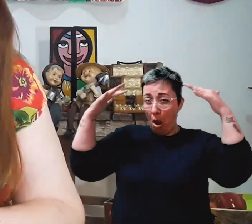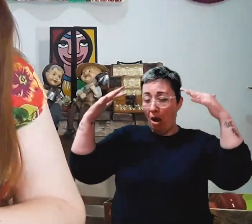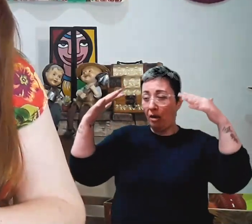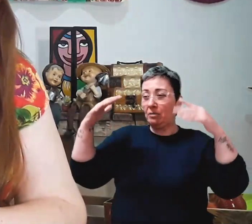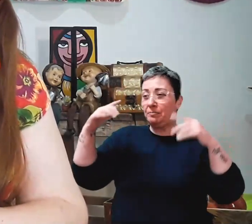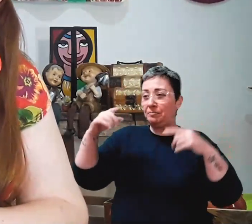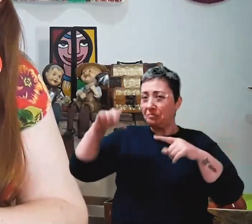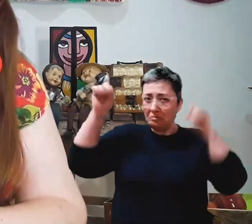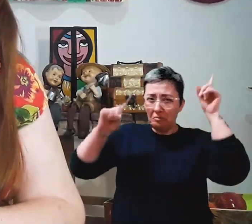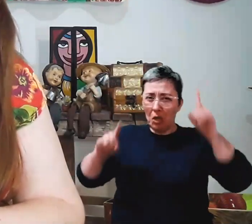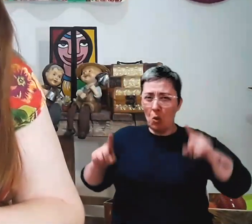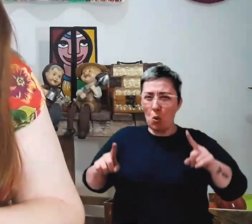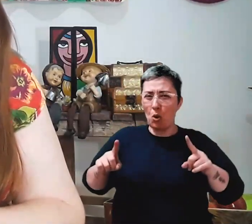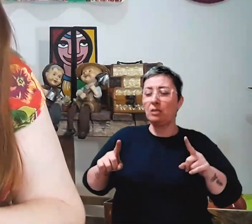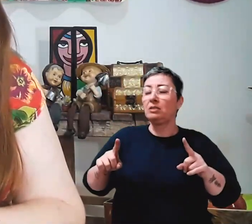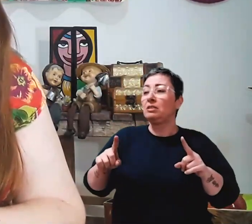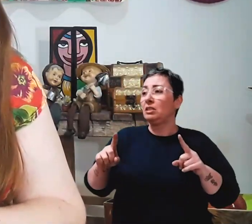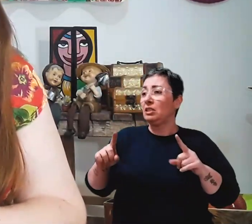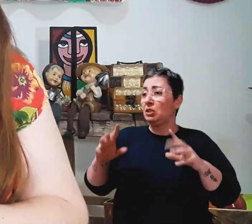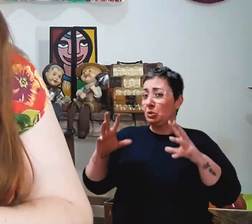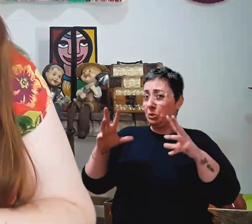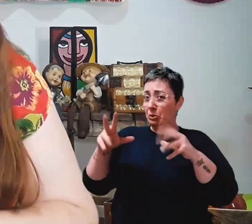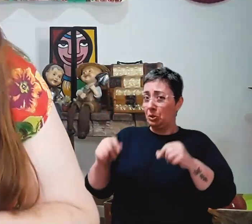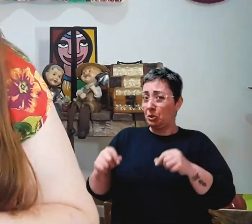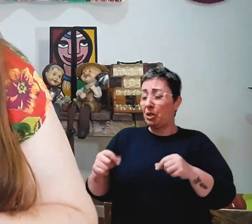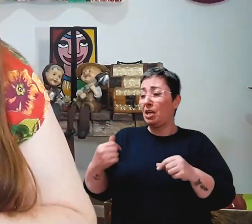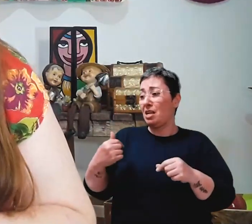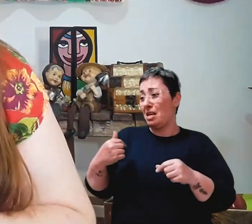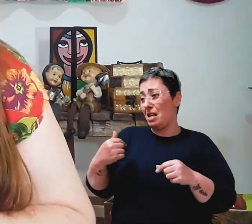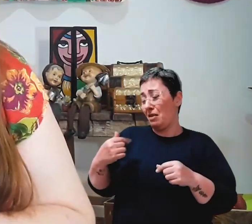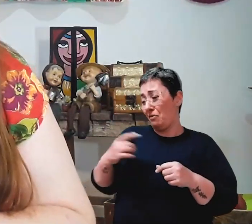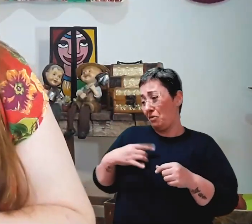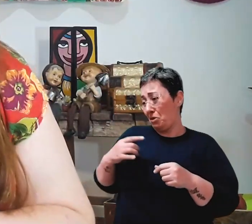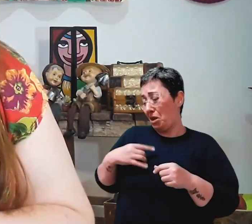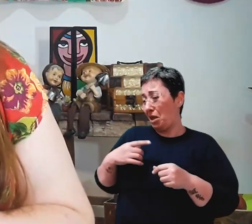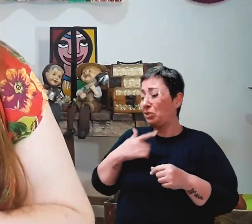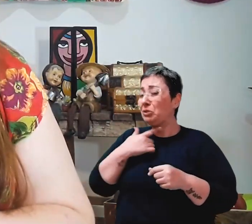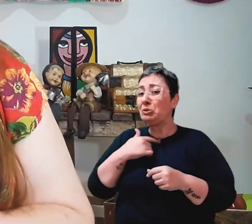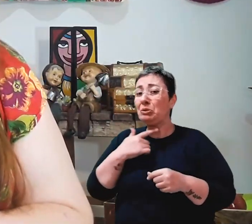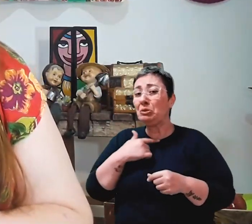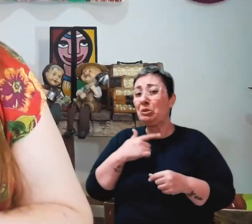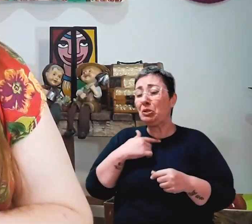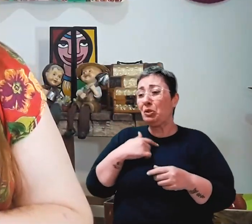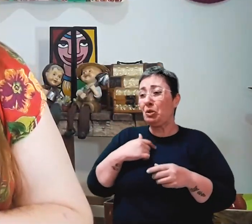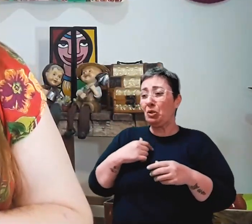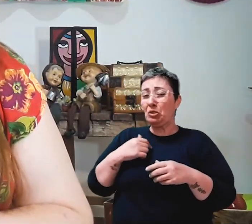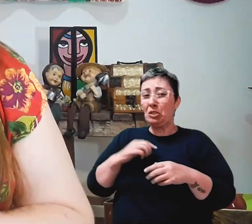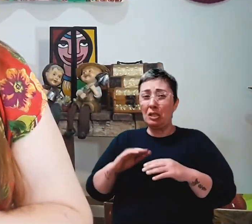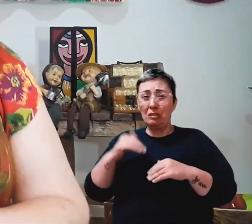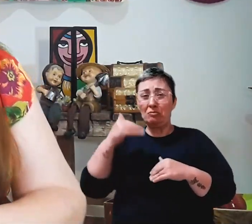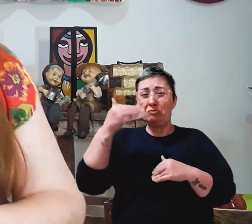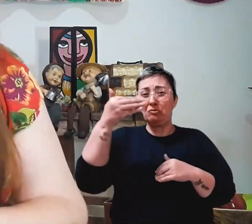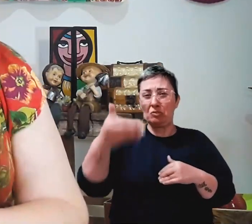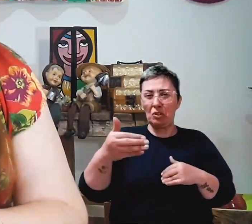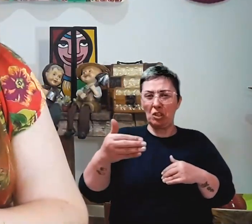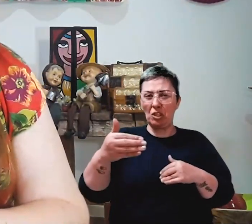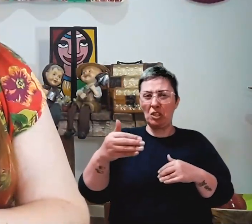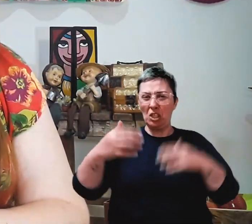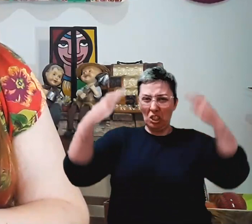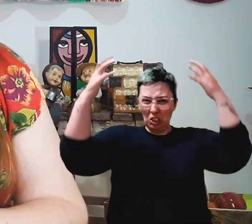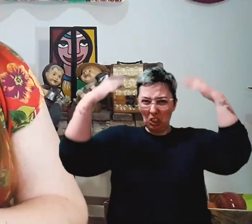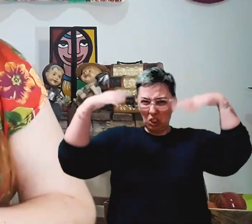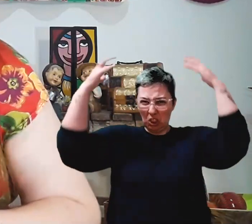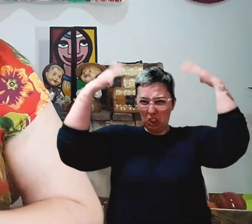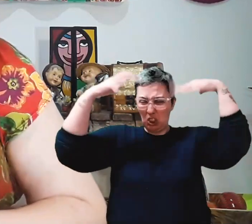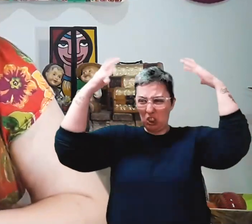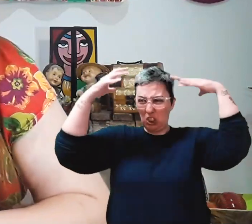de relampejos todo, eu tenho vontade de ir lá fora, de tomar um banho de